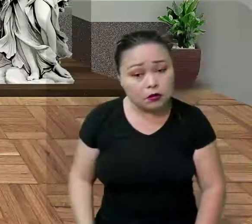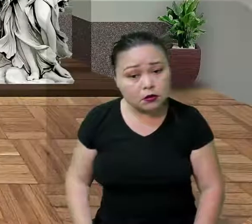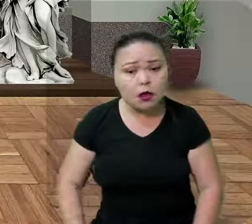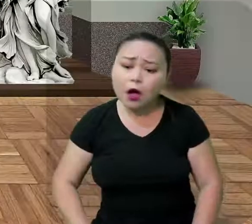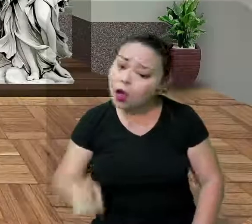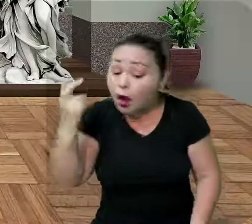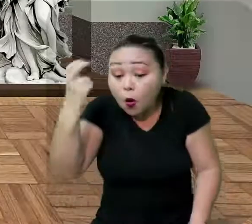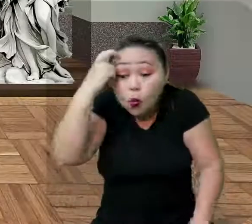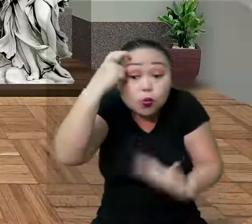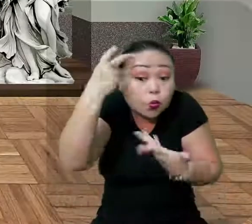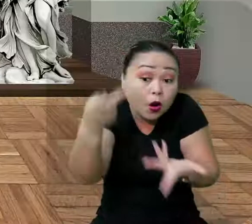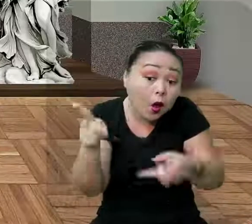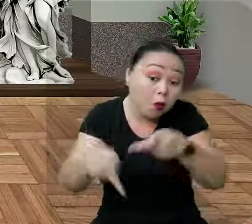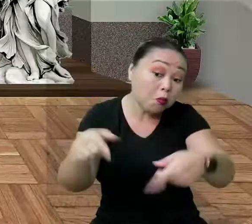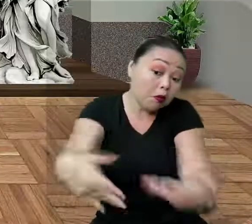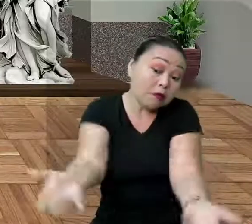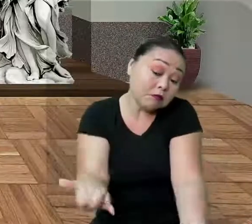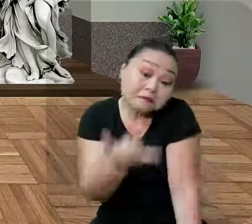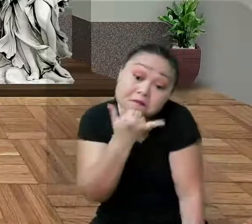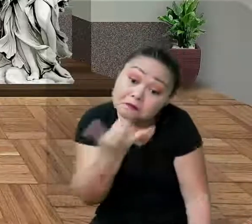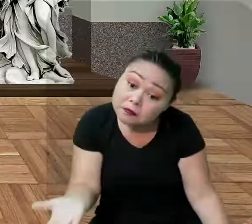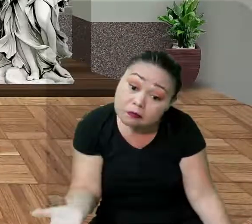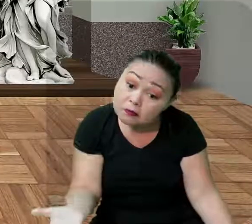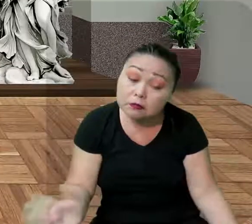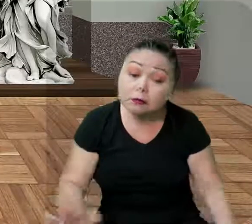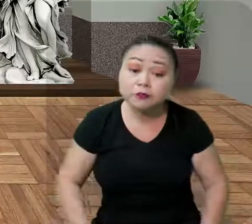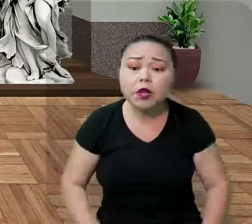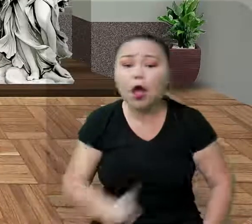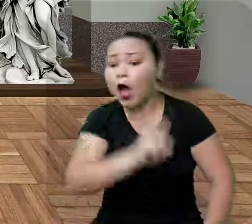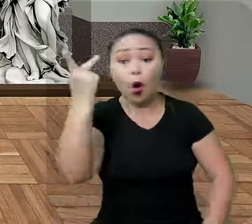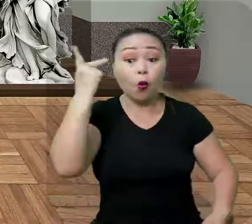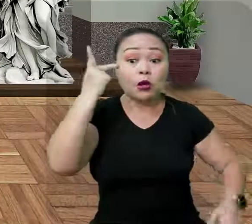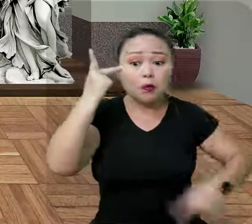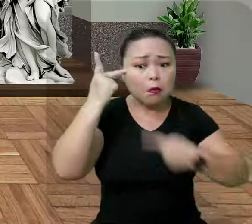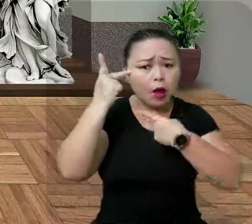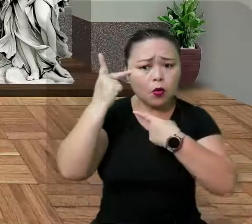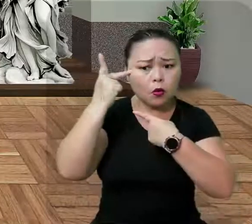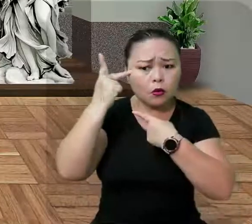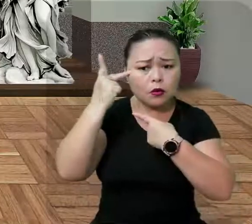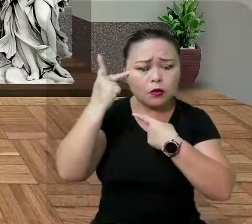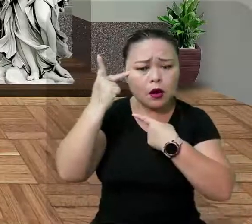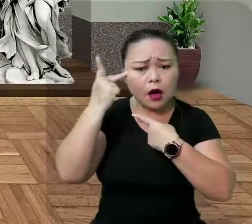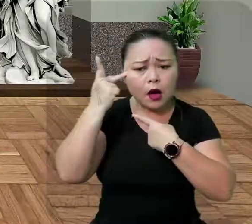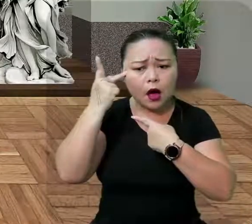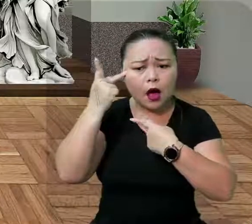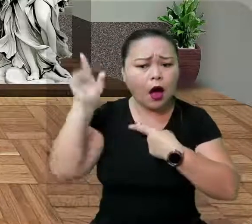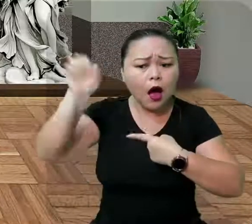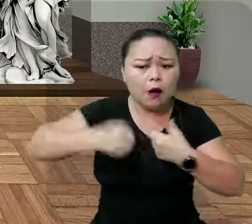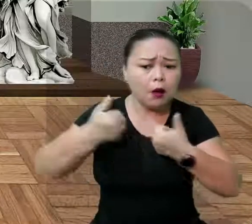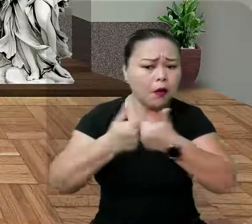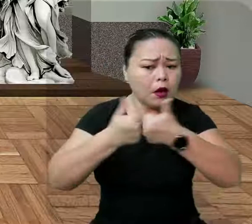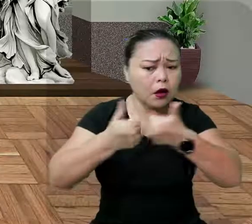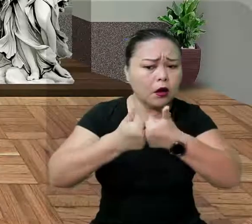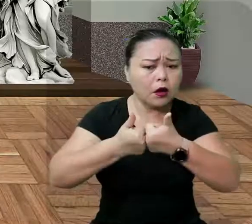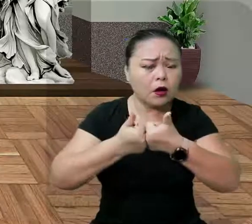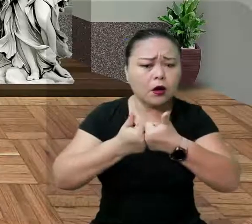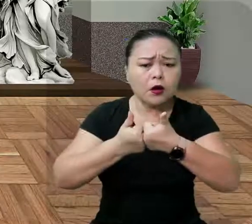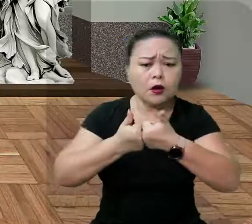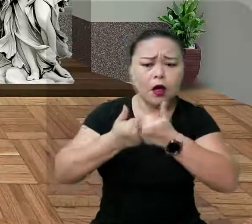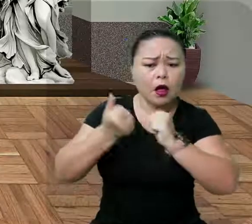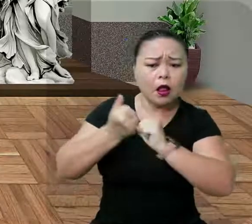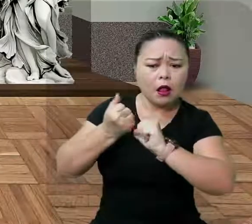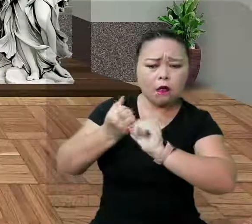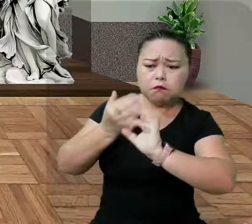é questão cultural do Povo infelizmente você vai em São Paulo para você pegar o ônibus você